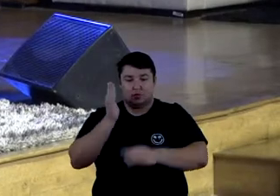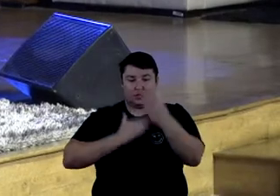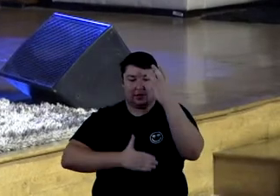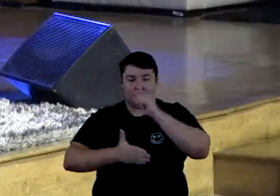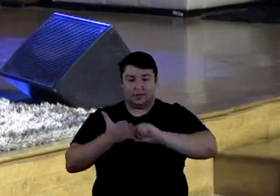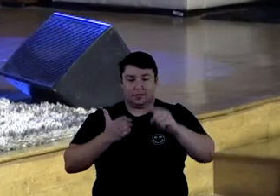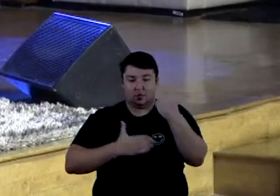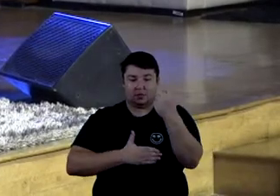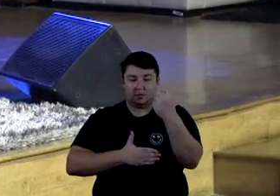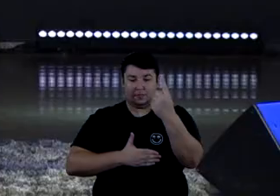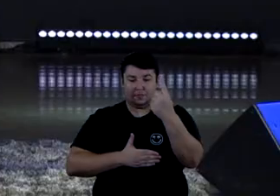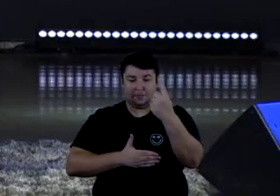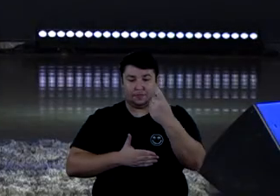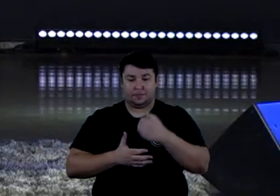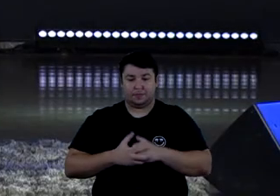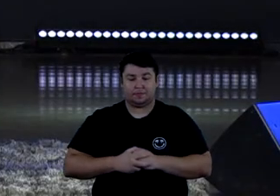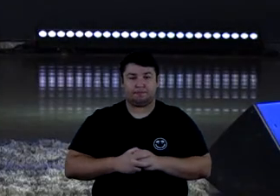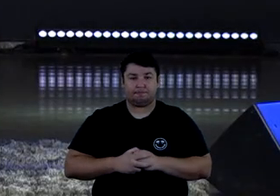1.